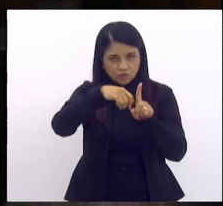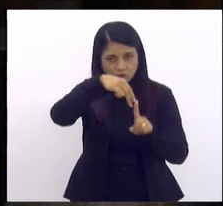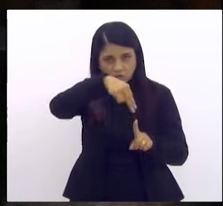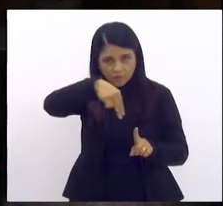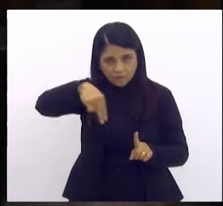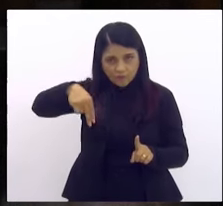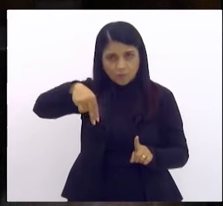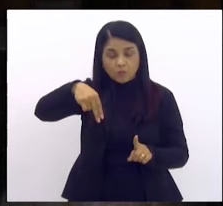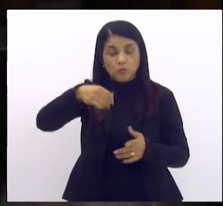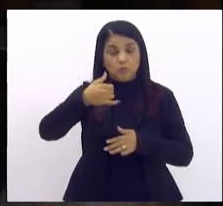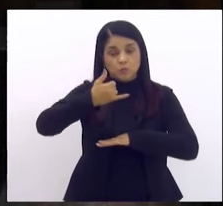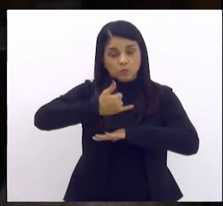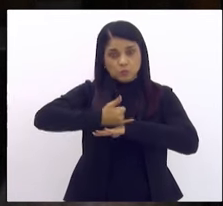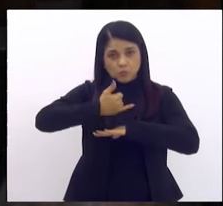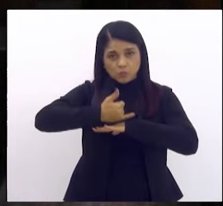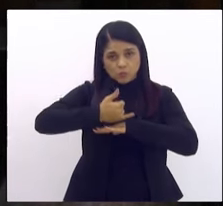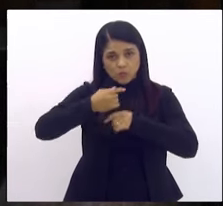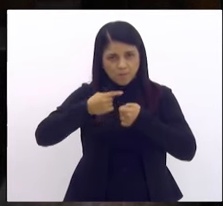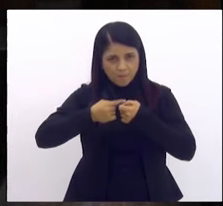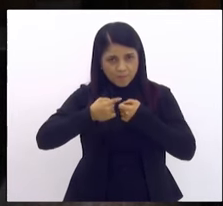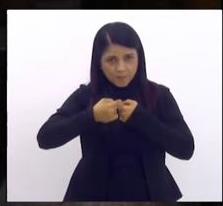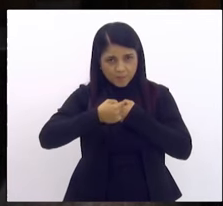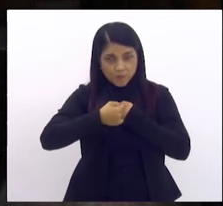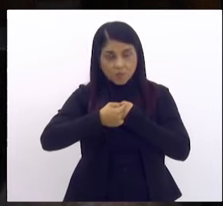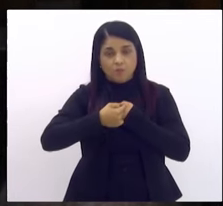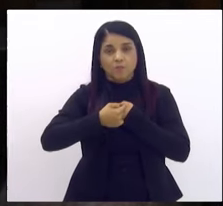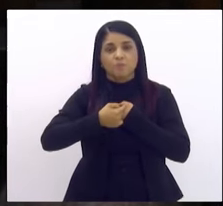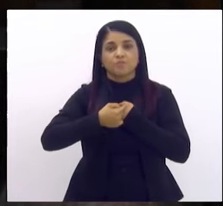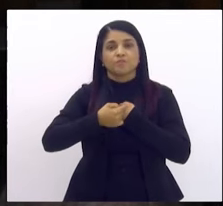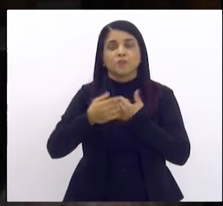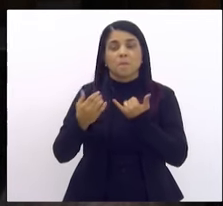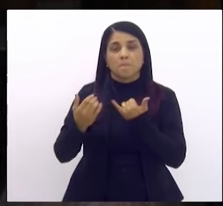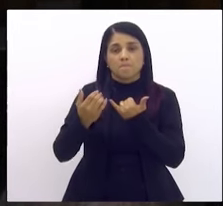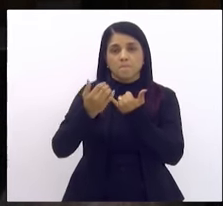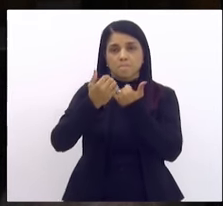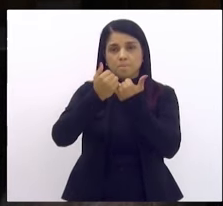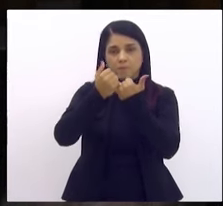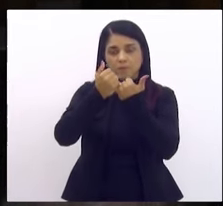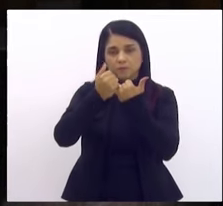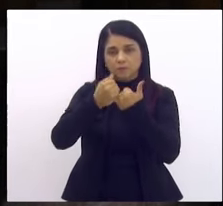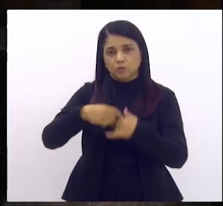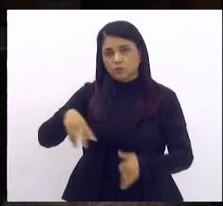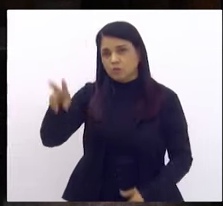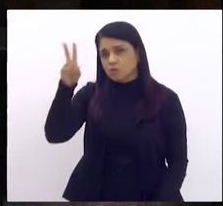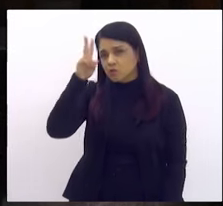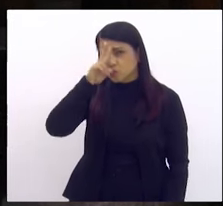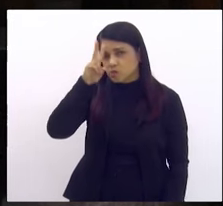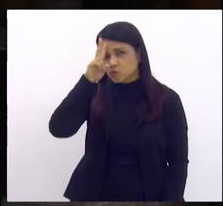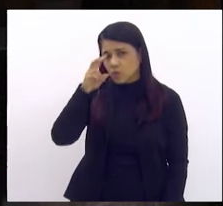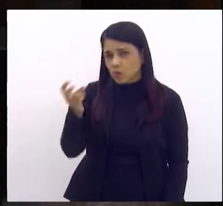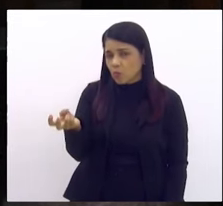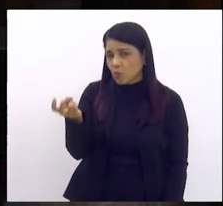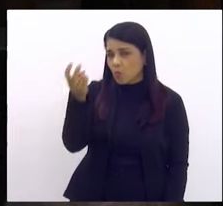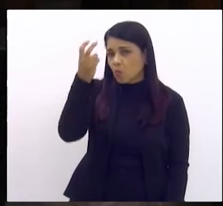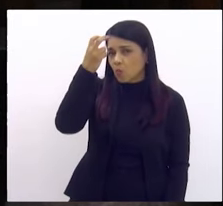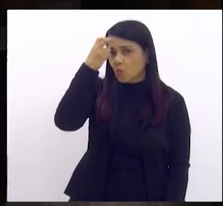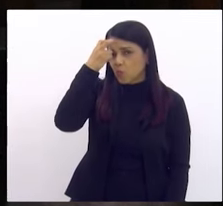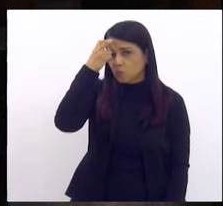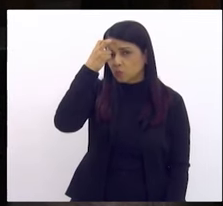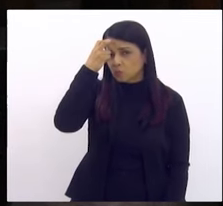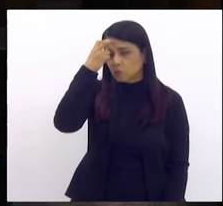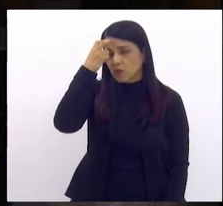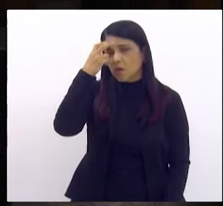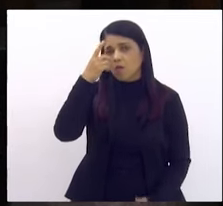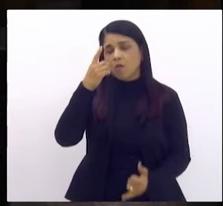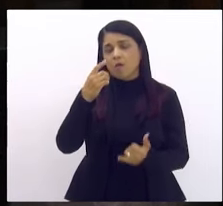município de Volta Redonda como patrimônio histórico, cultural e